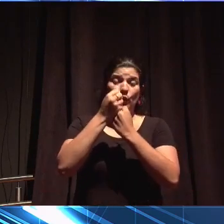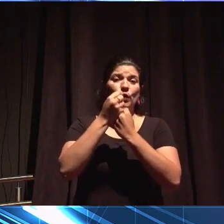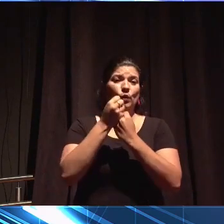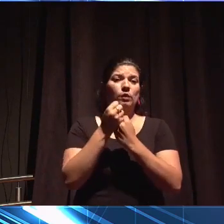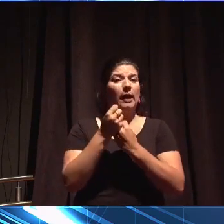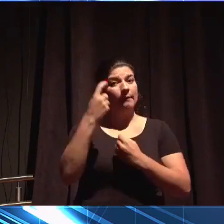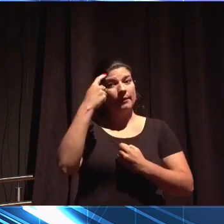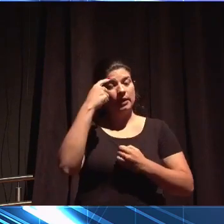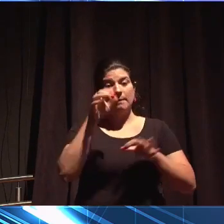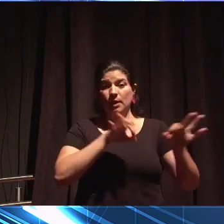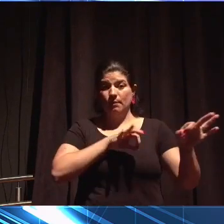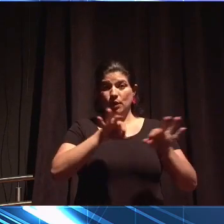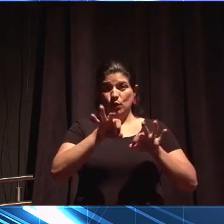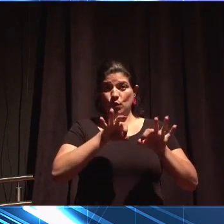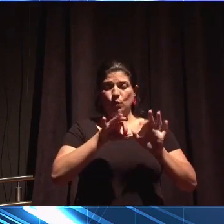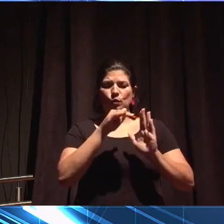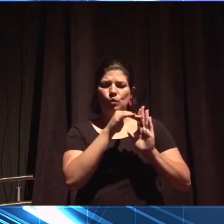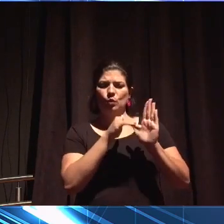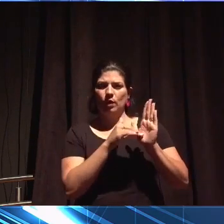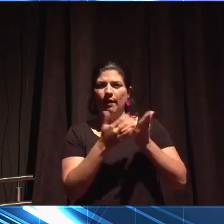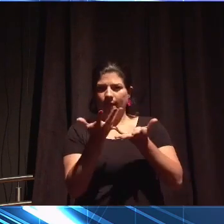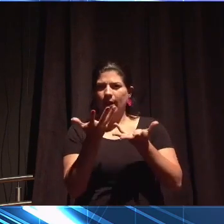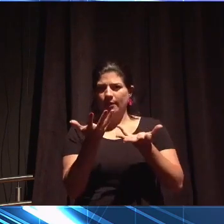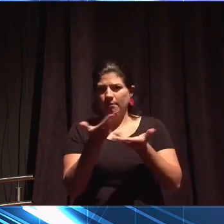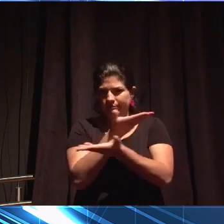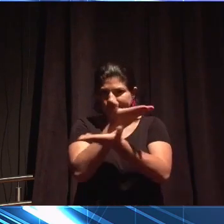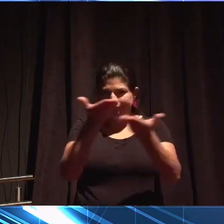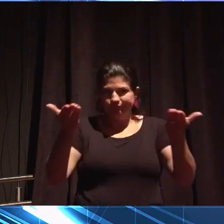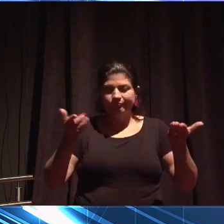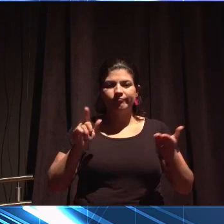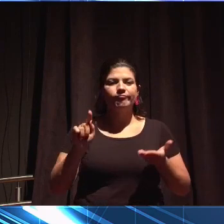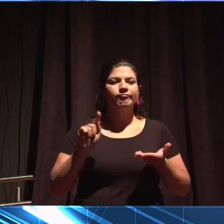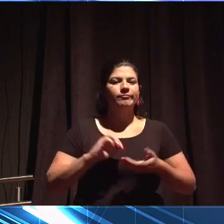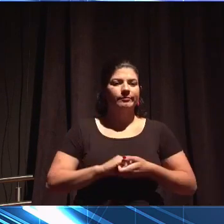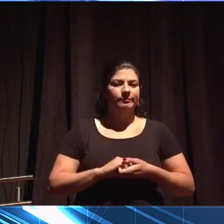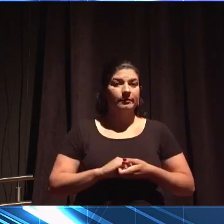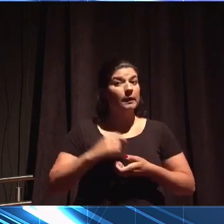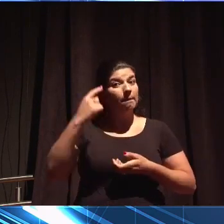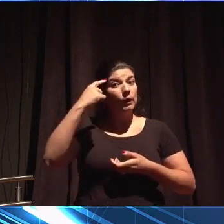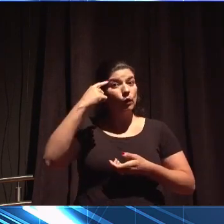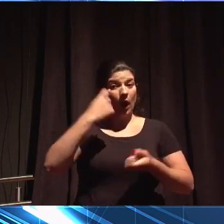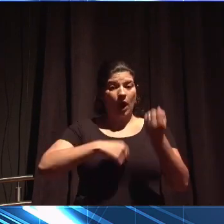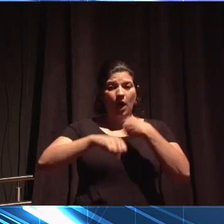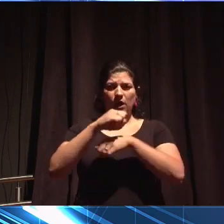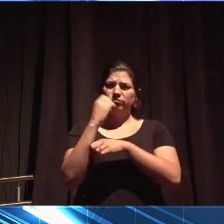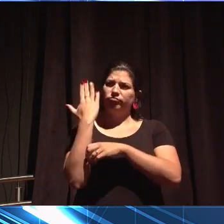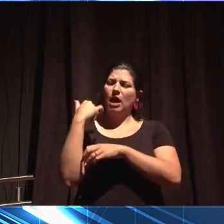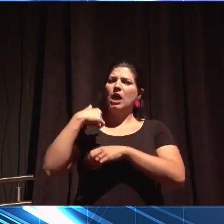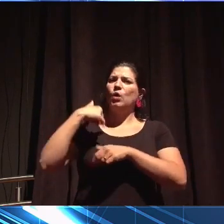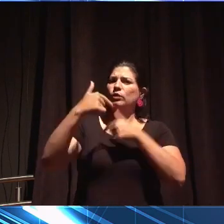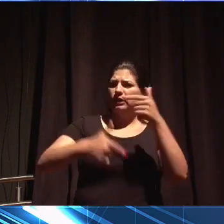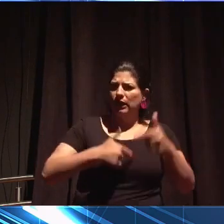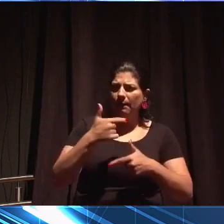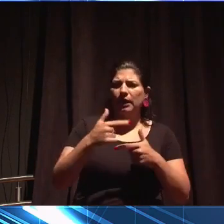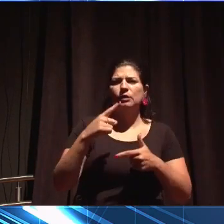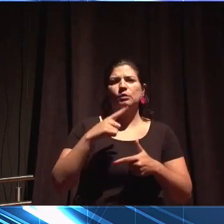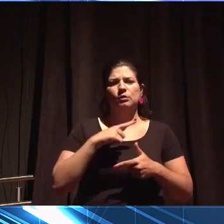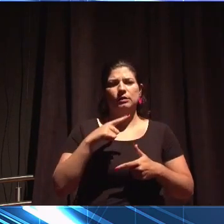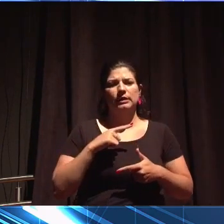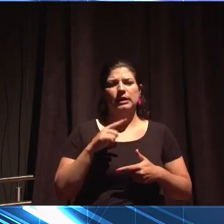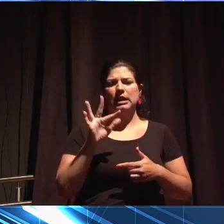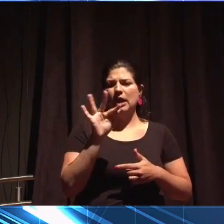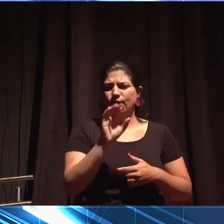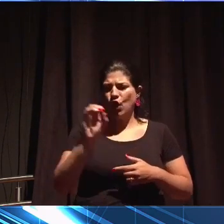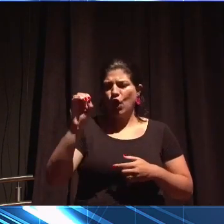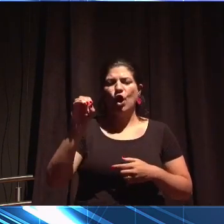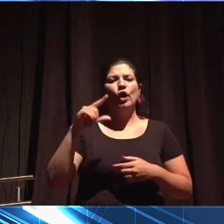a gente ia compartilhar com vocês, a gente pensou, nos últimos anos, aí, que nem eu que estou trabalhando com FinOps, o Marcos também, que é um